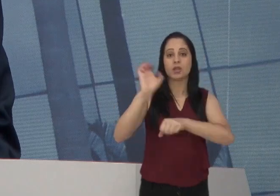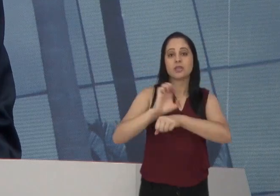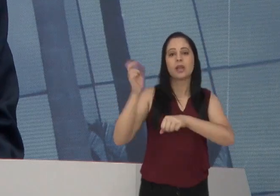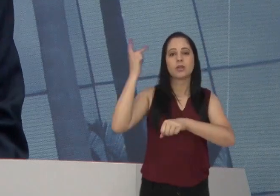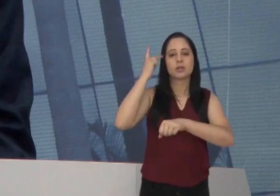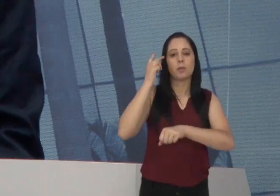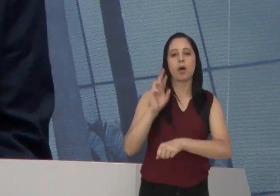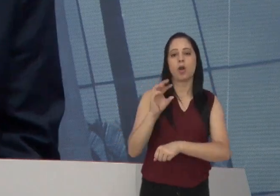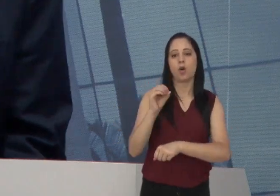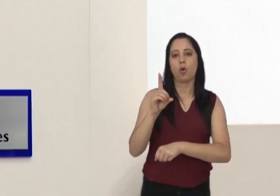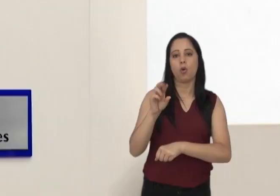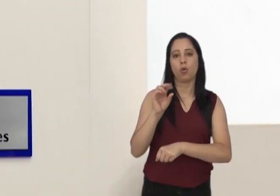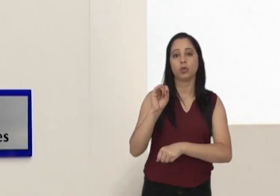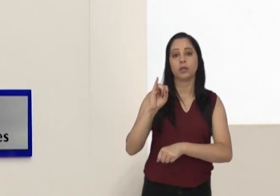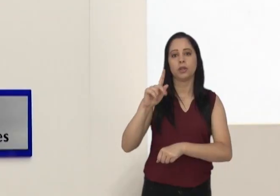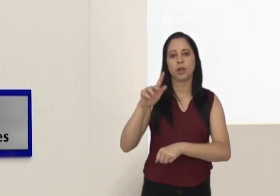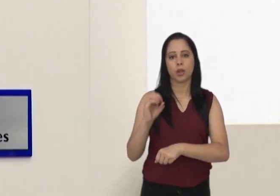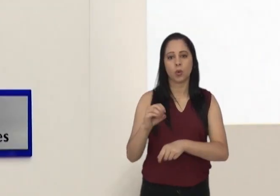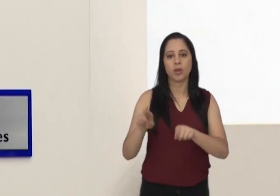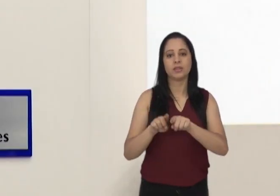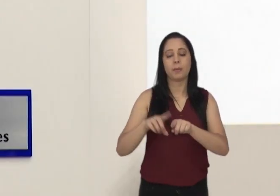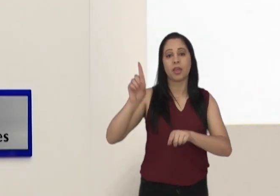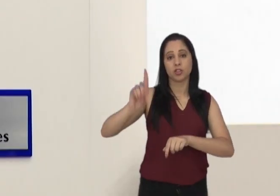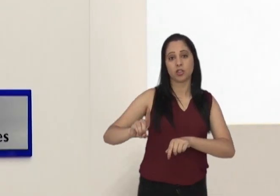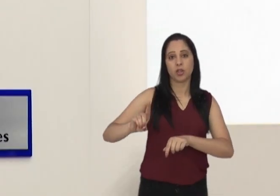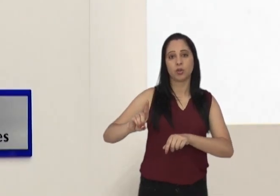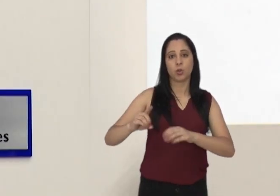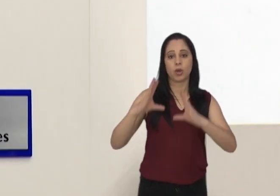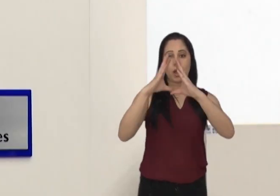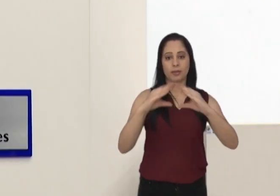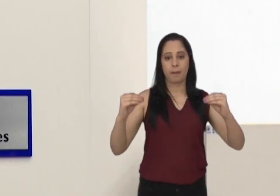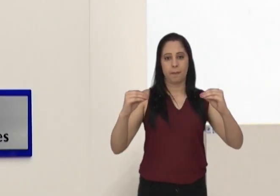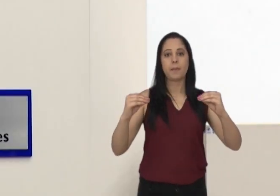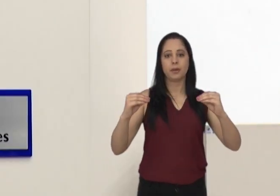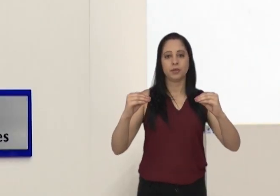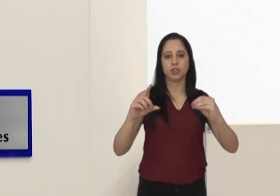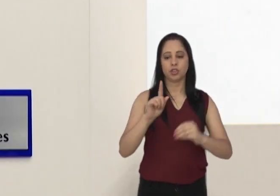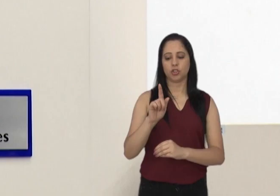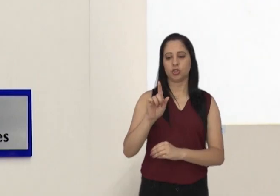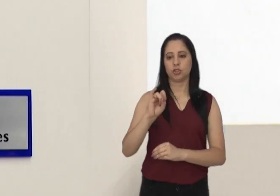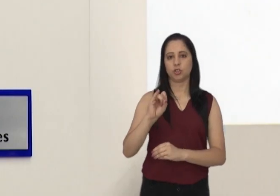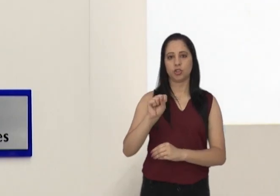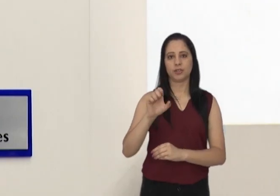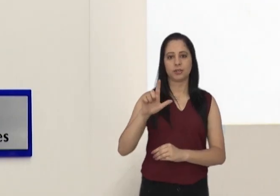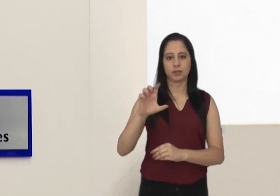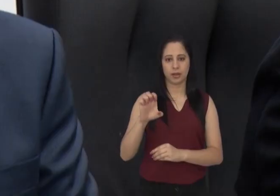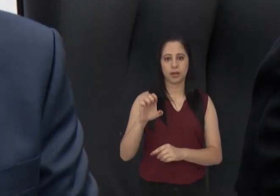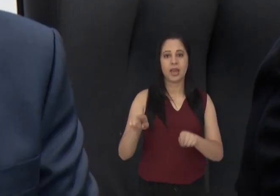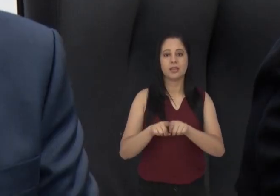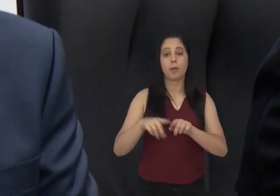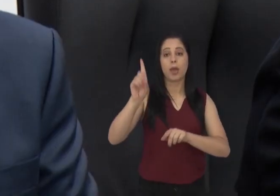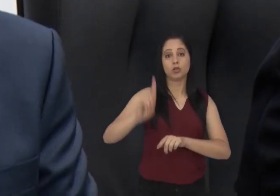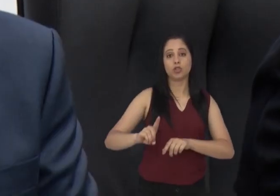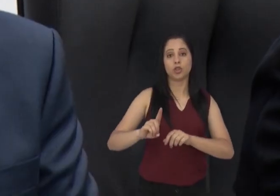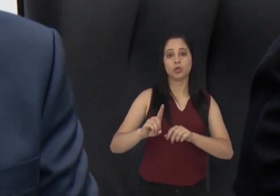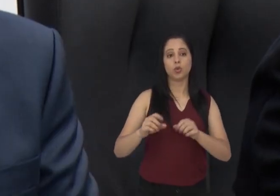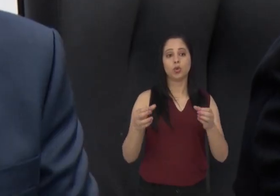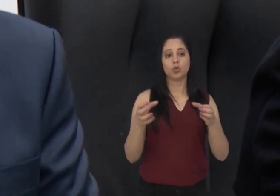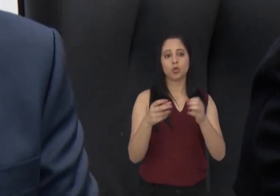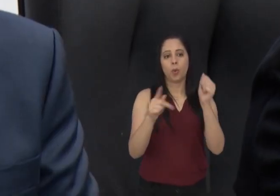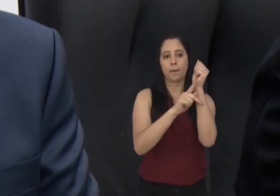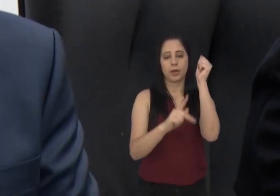Paulo, Rodrigo Neves, e da diretora executiva da RTV Band Vale, Gisele Stefano, e do diretor do